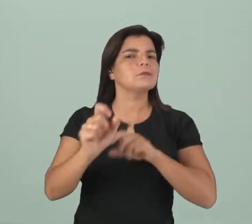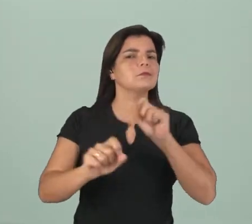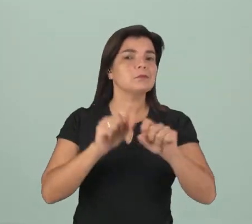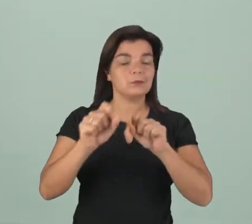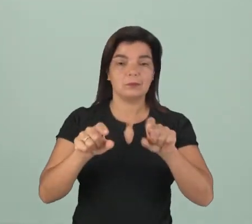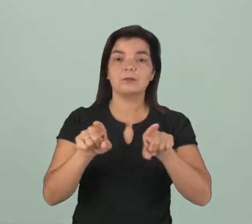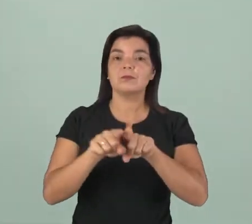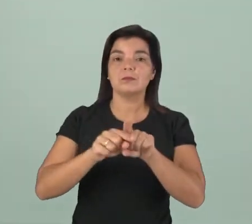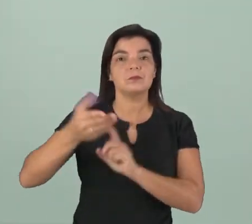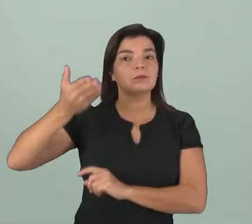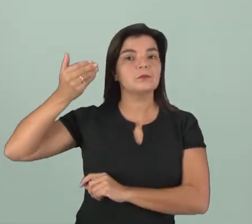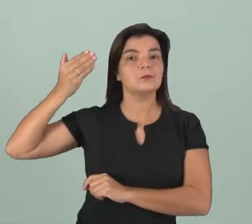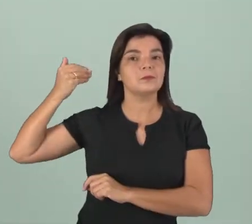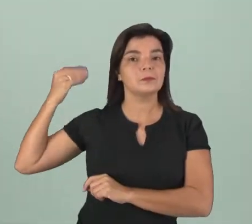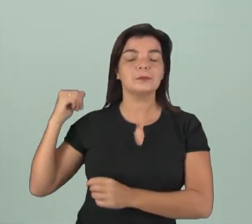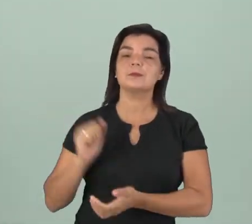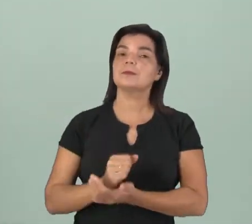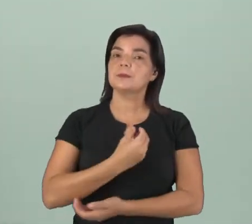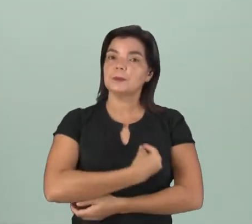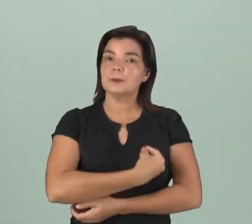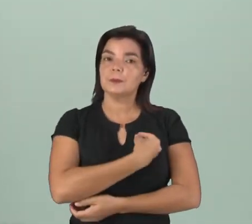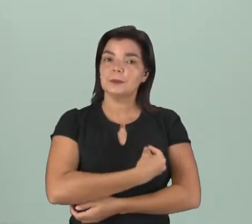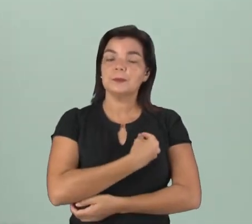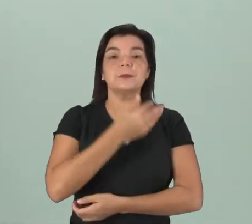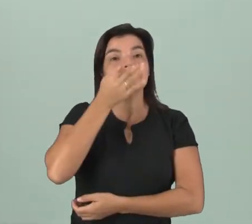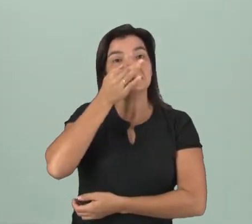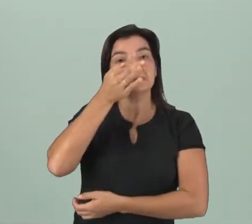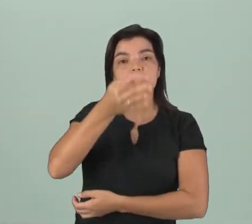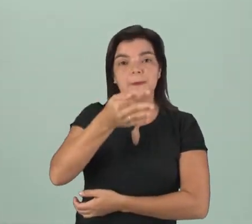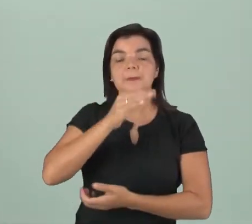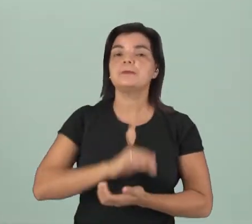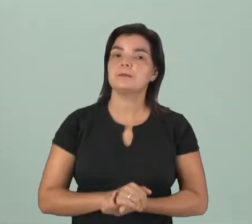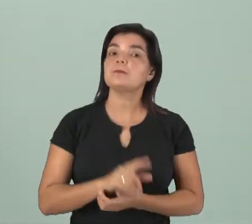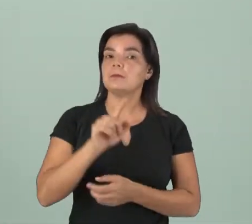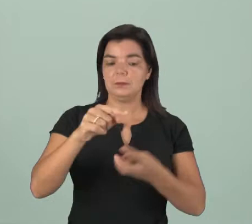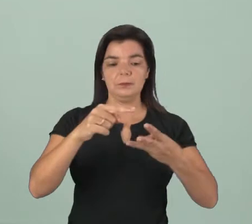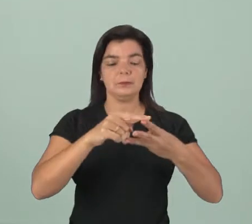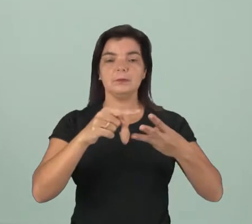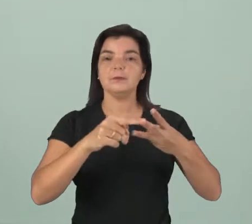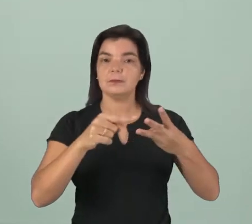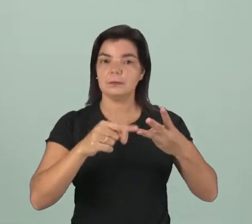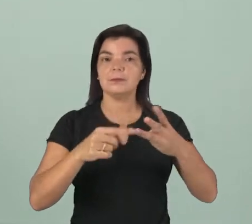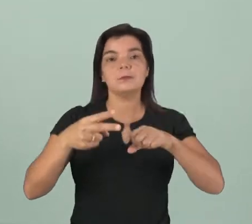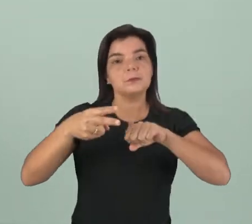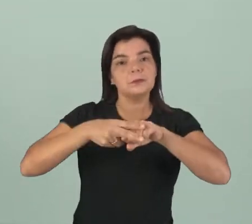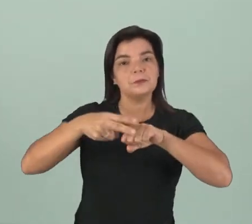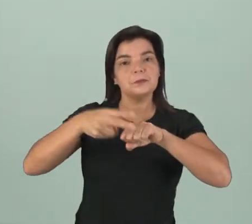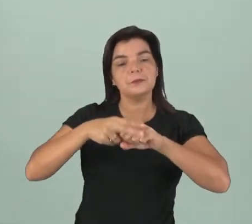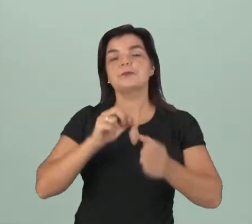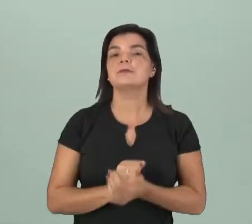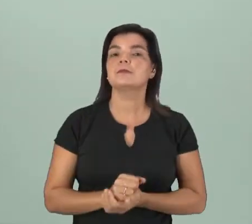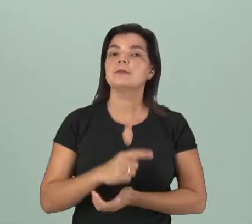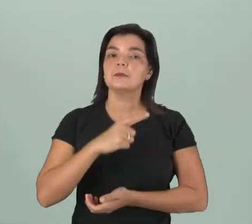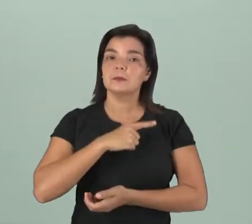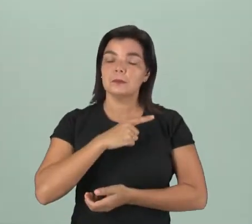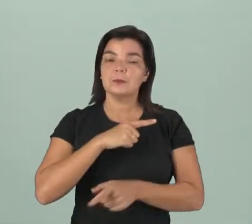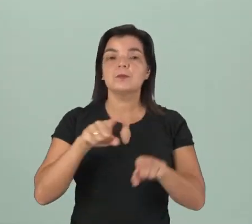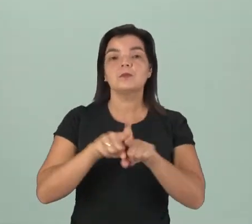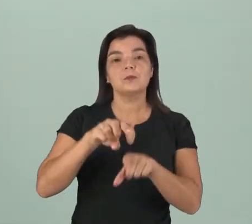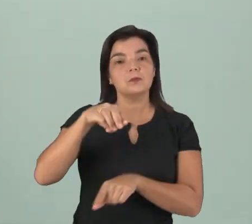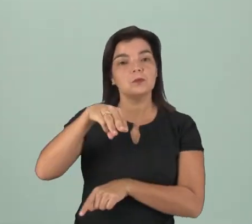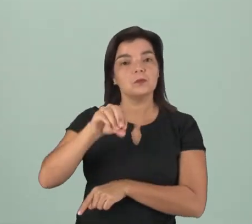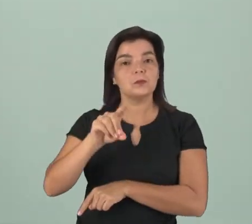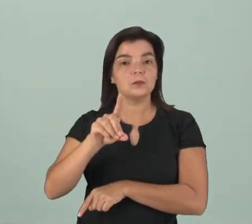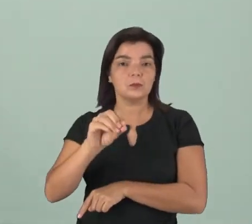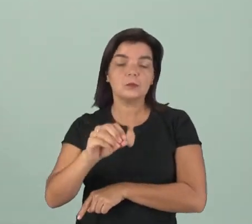do pretérito, que é o passado, o presente e o futuro. São os três tempos verbais. E aí nós temos os modos,